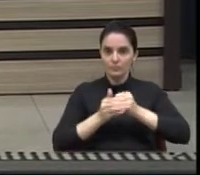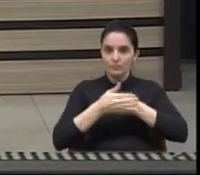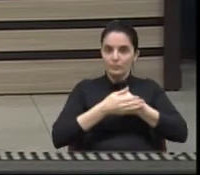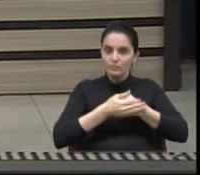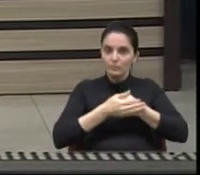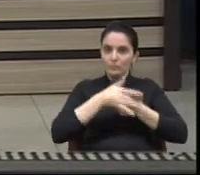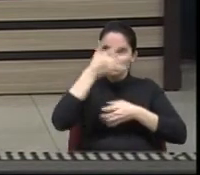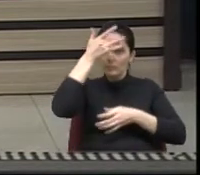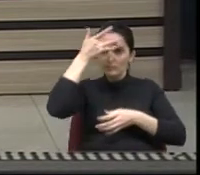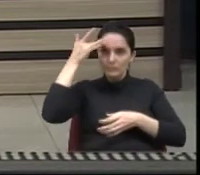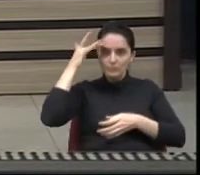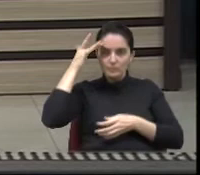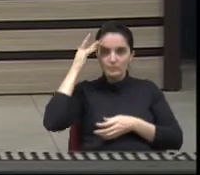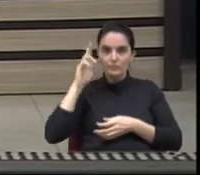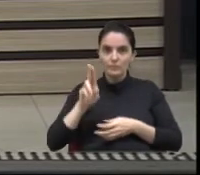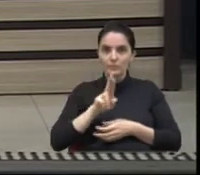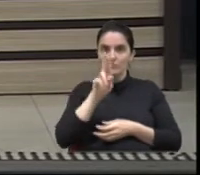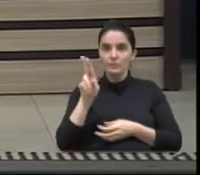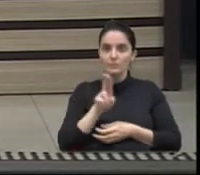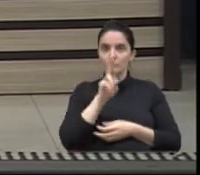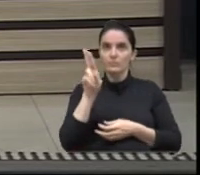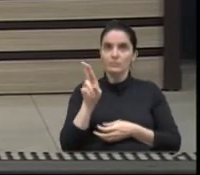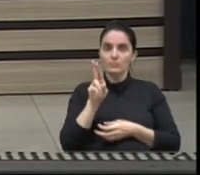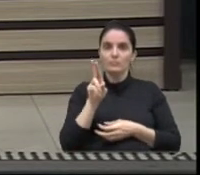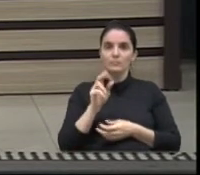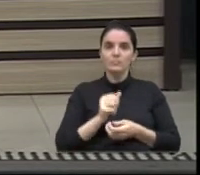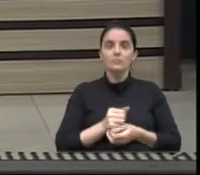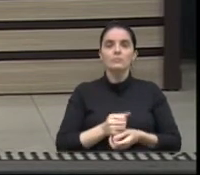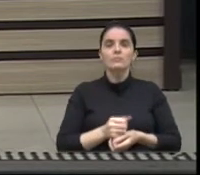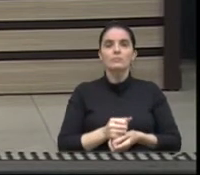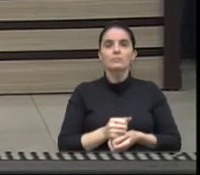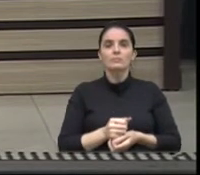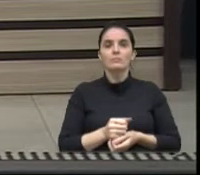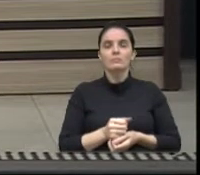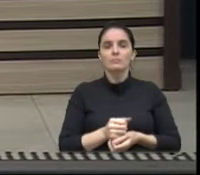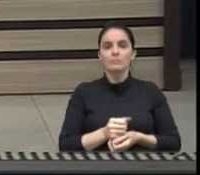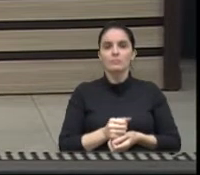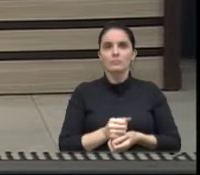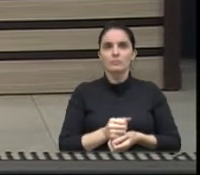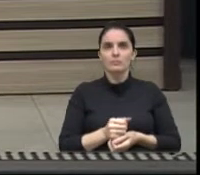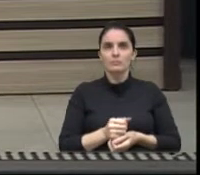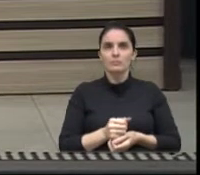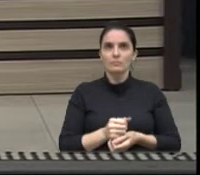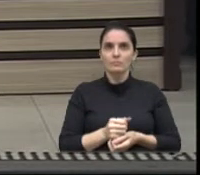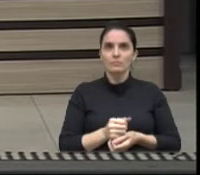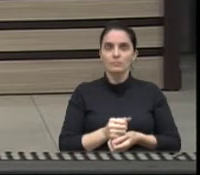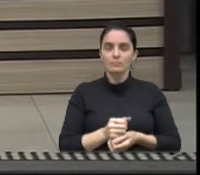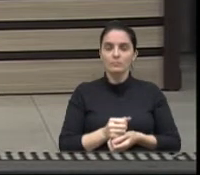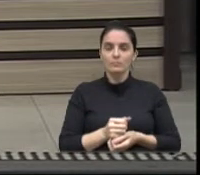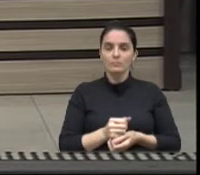do serviço público do município de Limeira e da outras providências.